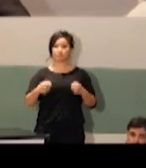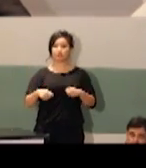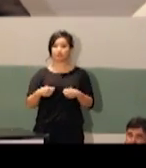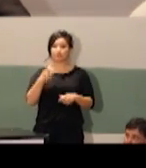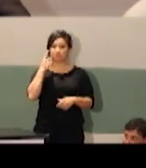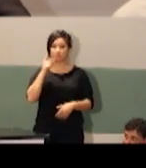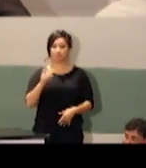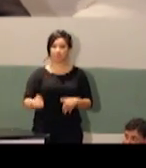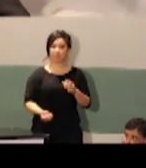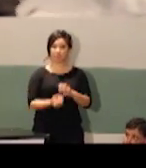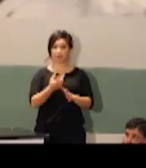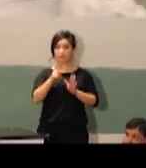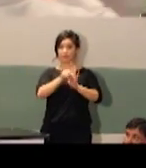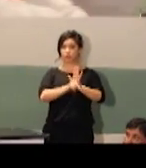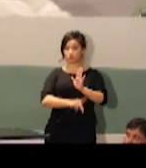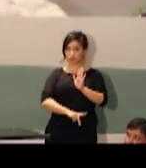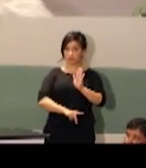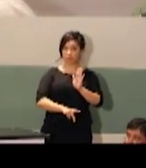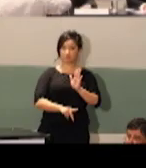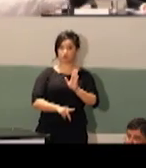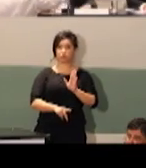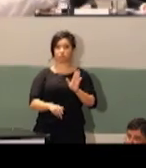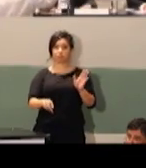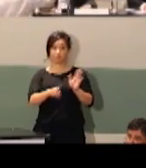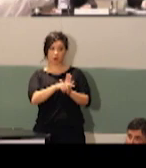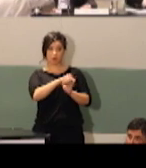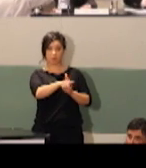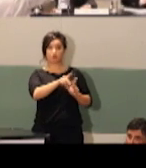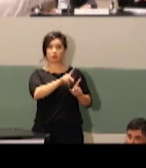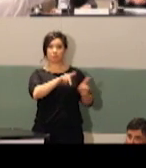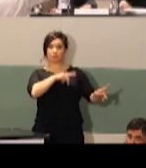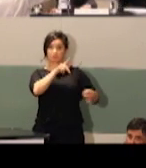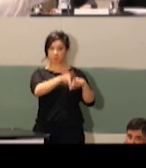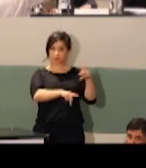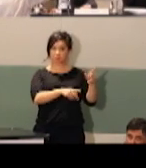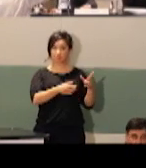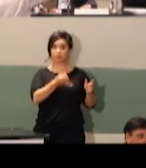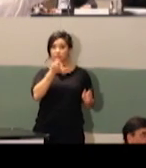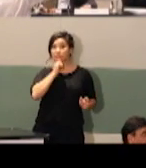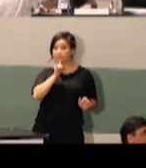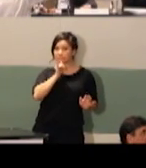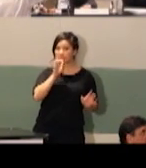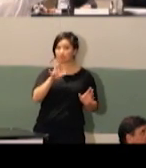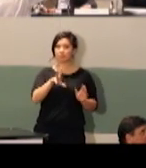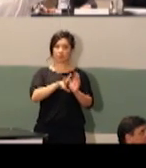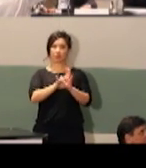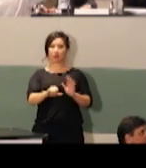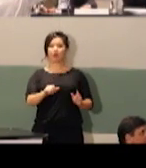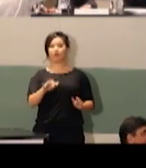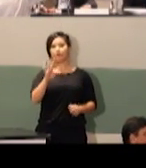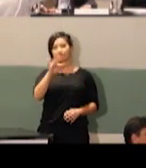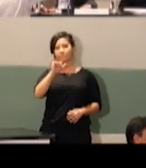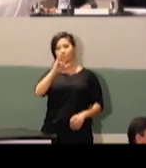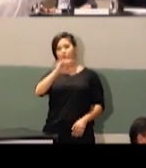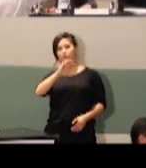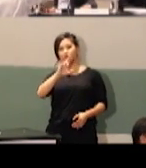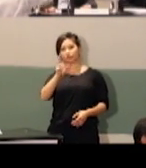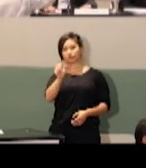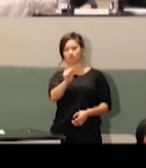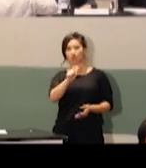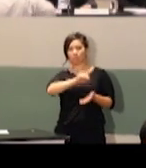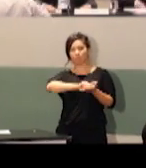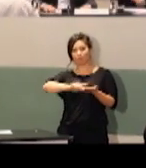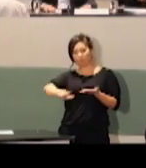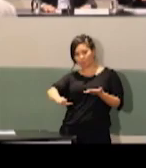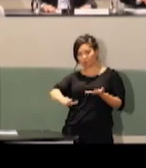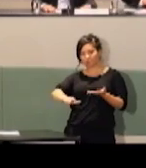como a Lei da Ficha Limpa. Eu entendo que a Lei da Ficha Limpa foi uma grande conquista da população brasileira,